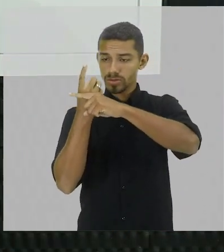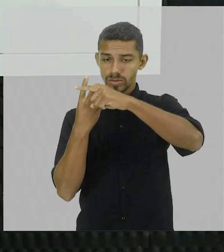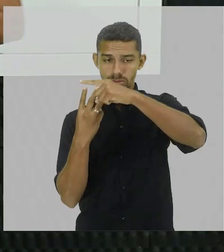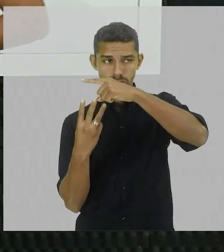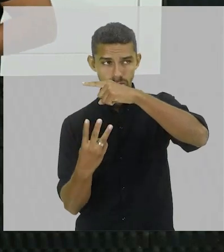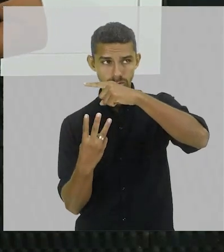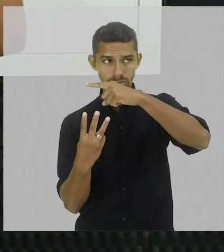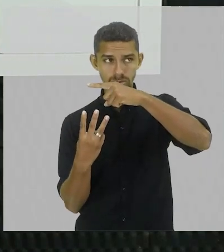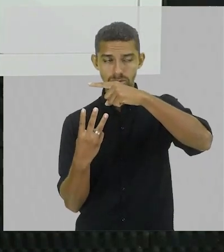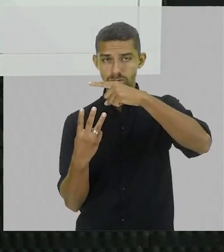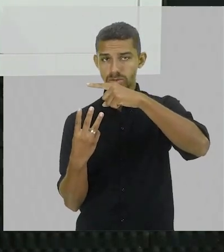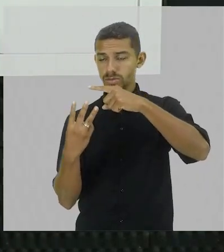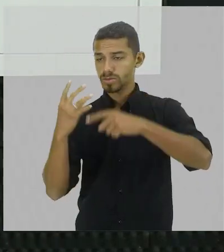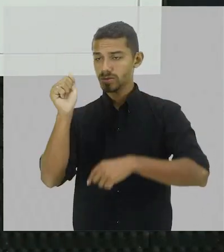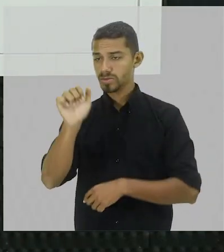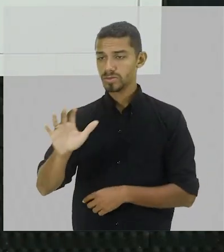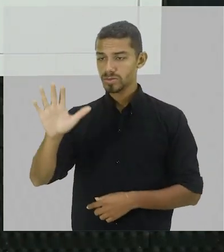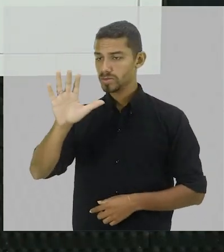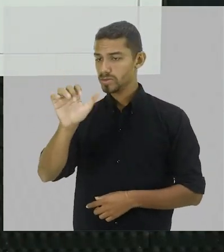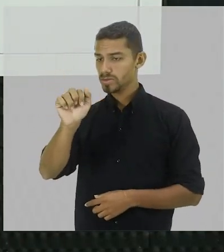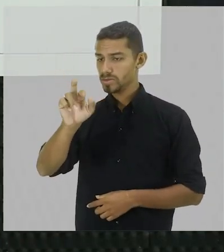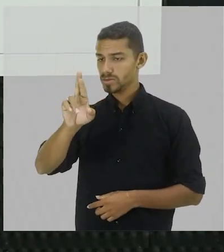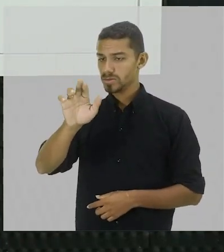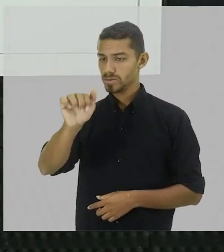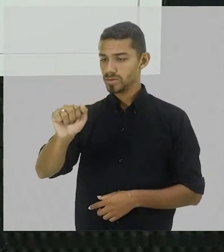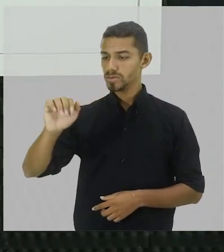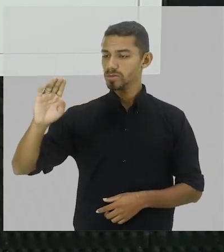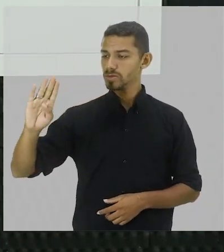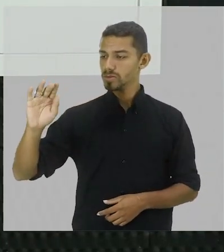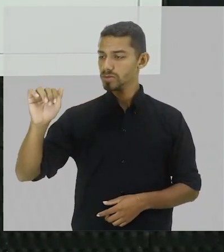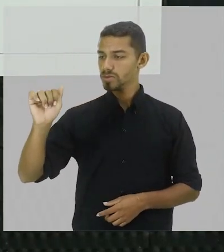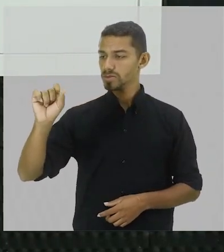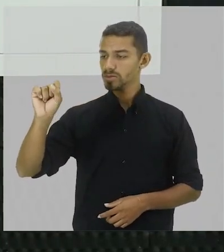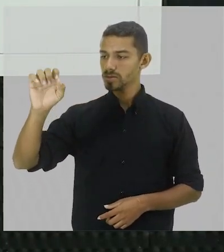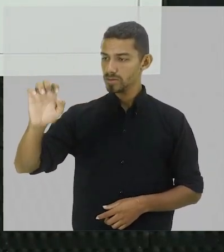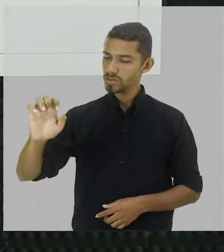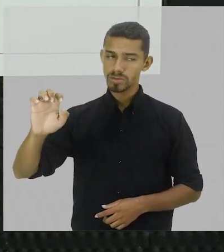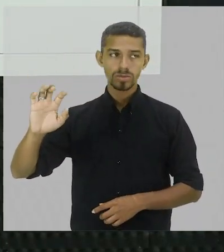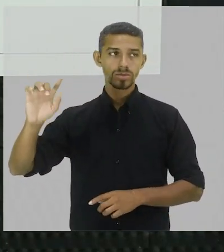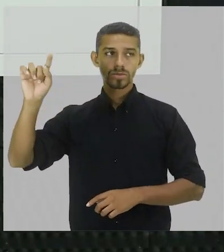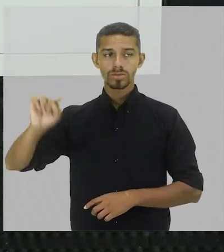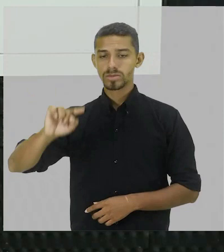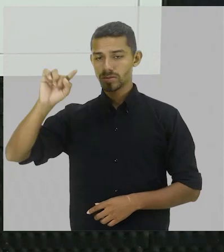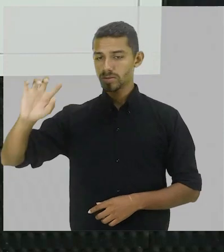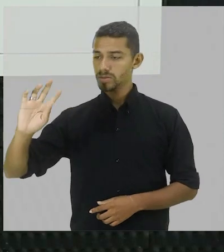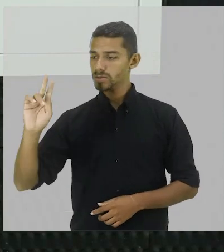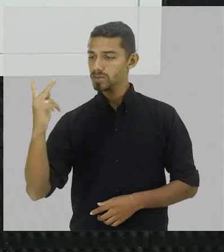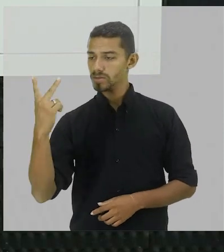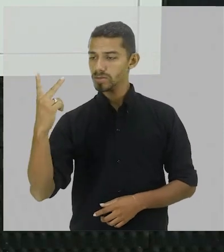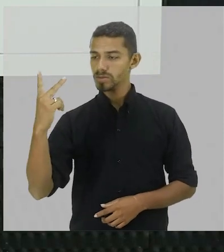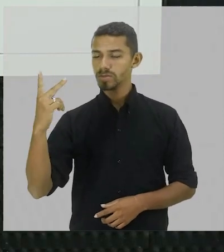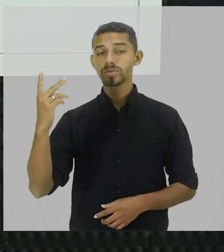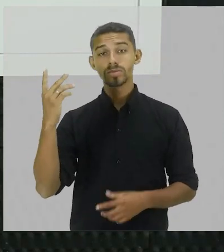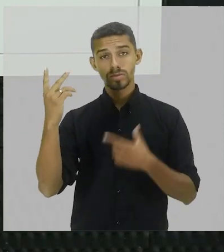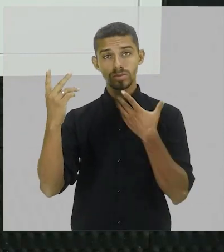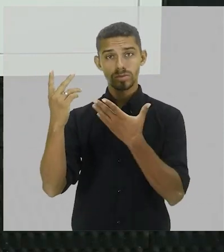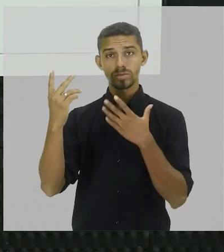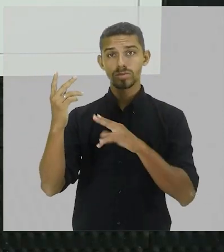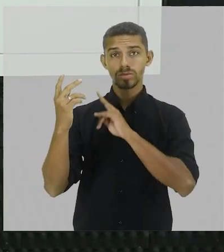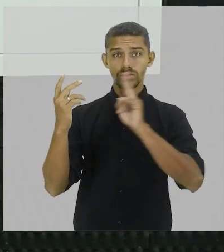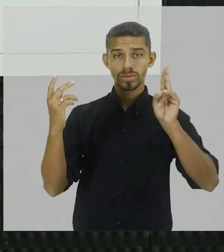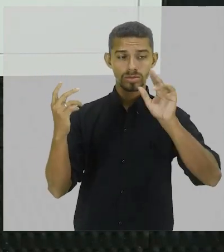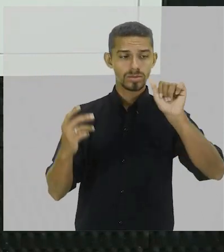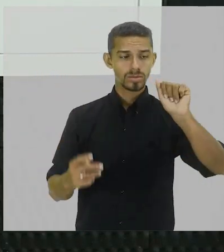Certo? Olha, então vamos lá. Essa pirâmide aqui, eu acho que eu tenho todos os dados. 1/3